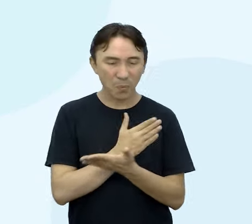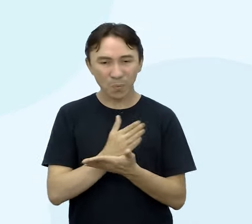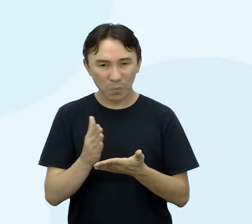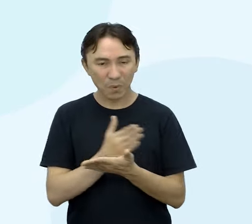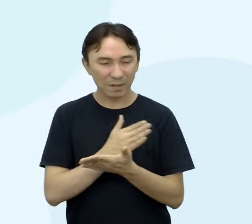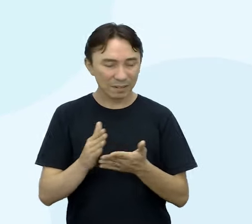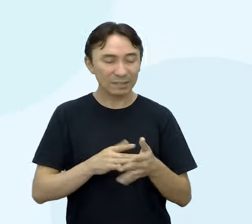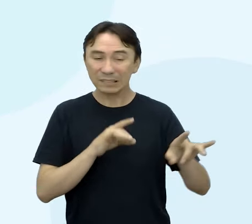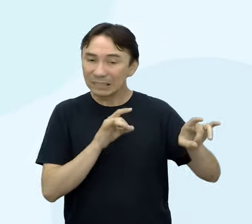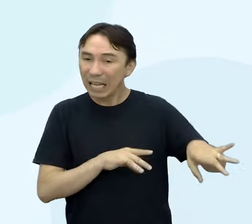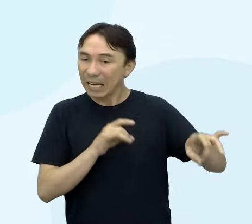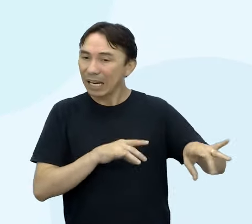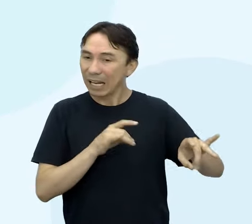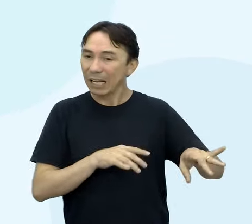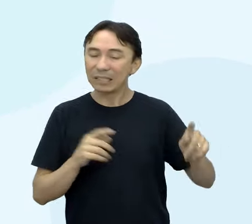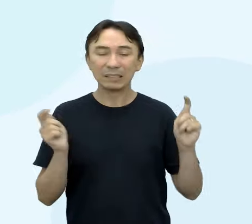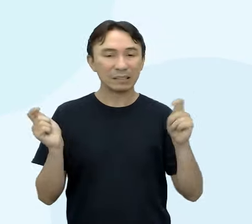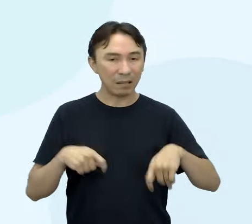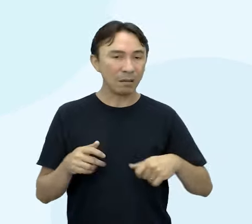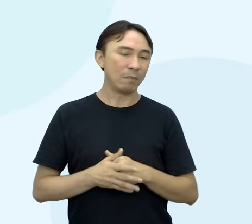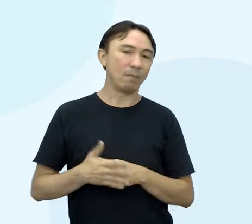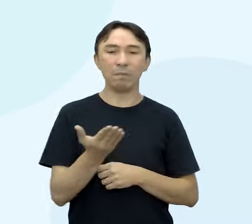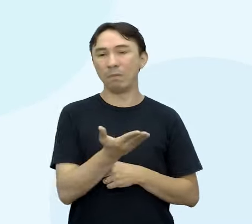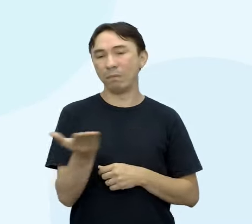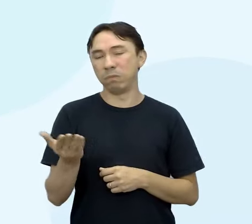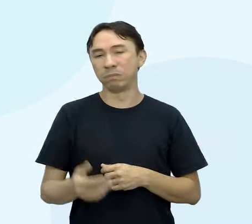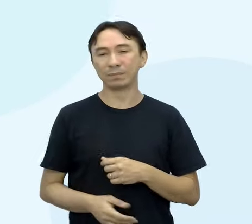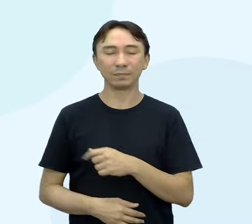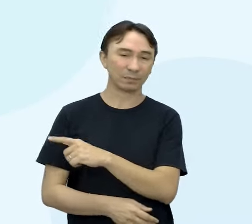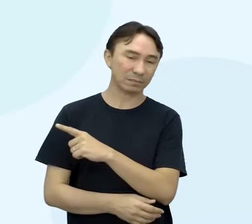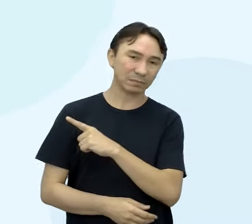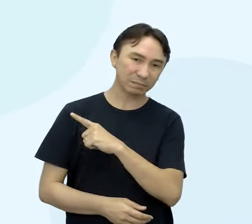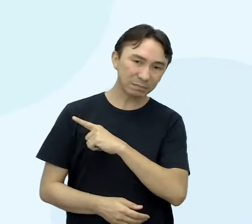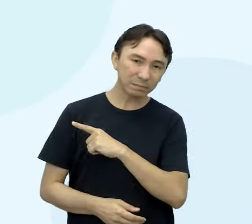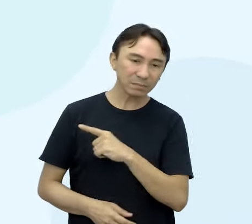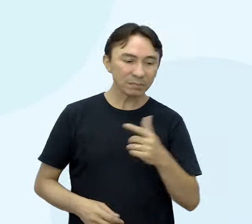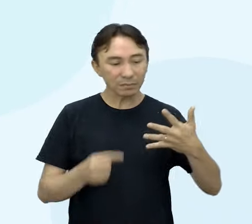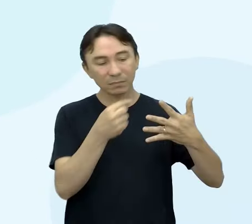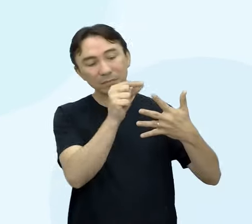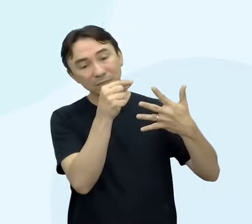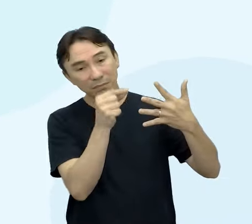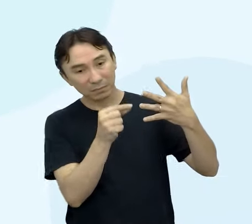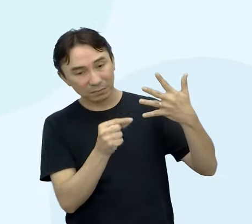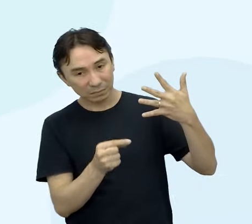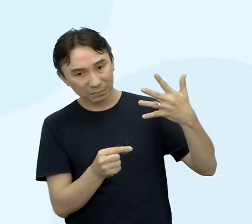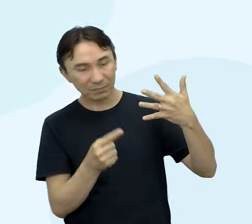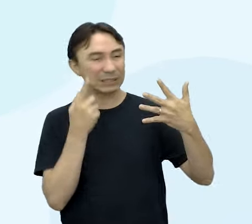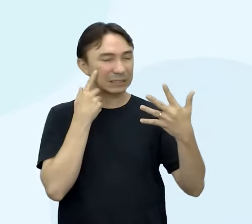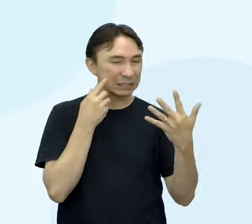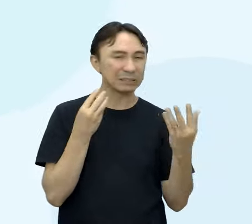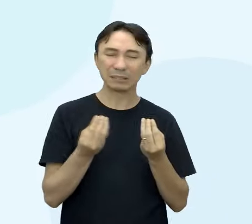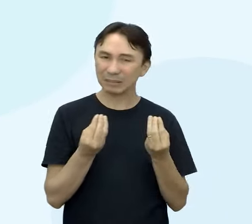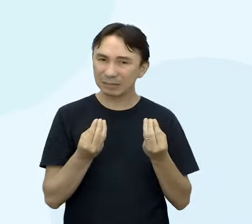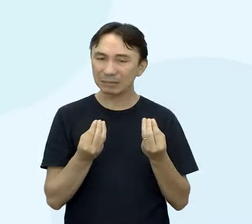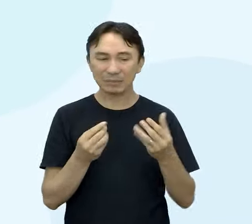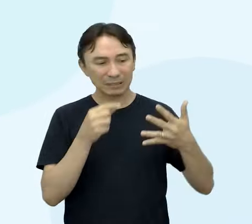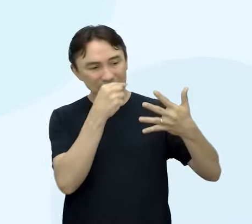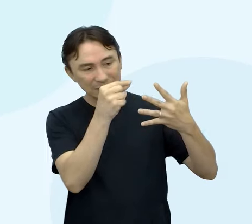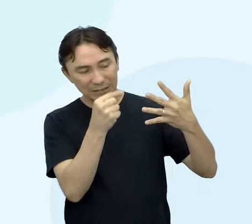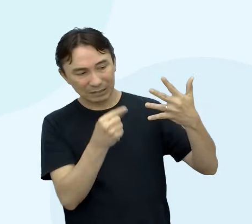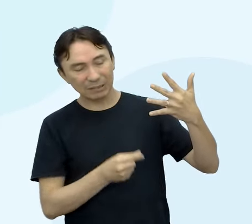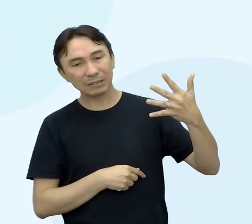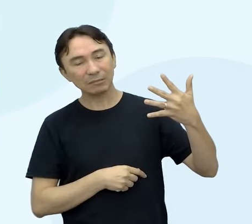dessa amostra. Então, são necessários critérios pra determinar as características das pessoas que farão parte dessa amostra? Sim, a gente tem que pensar